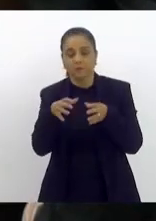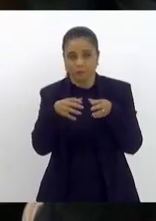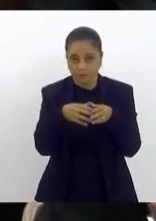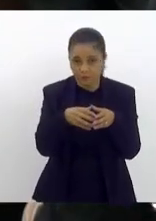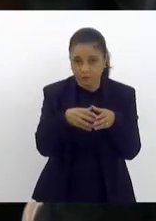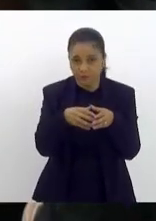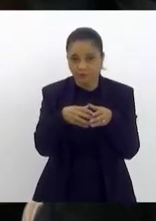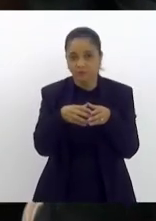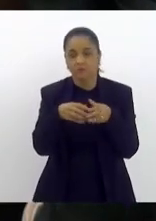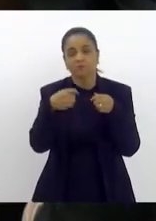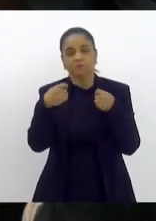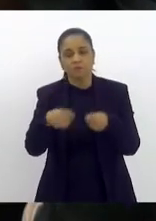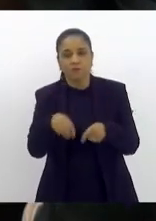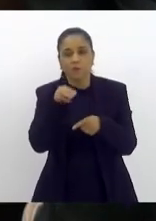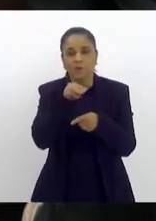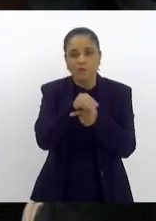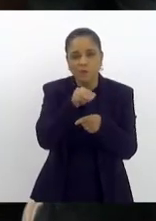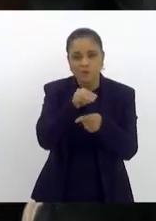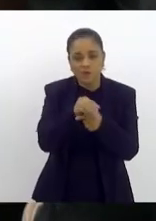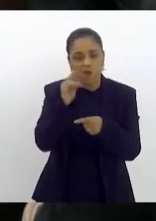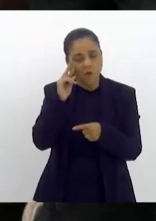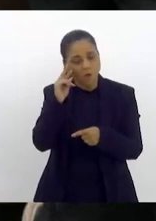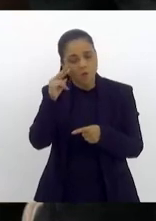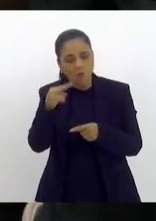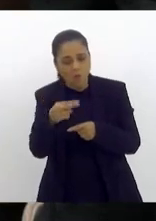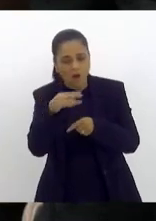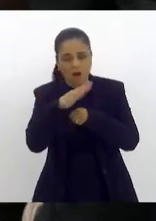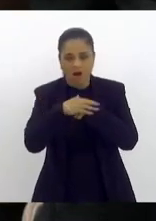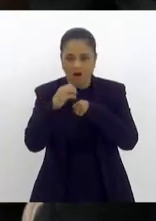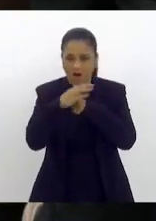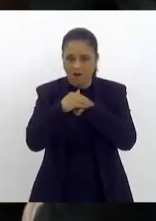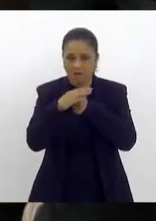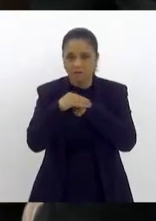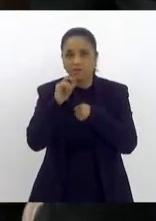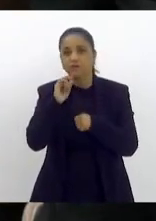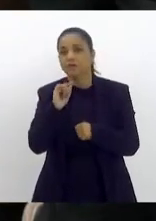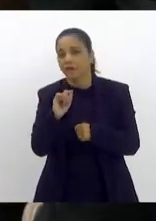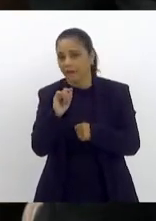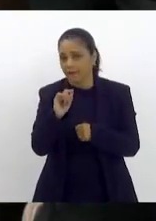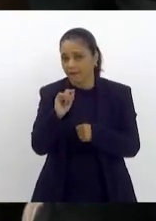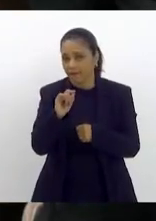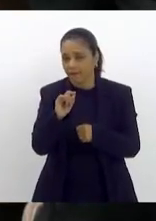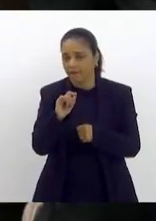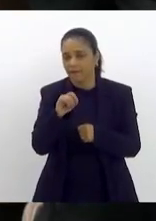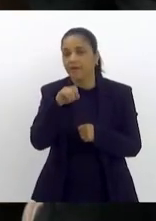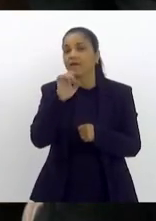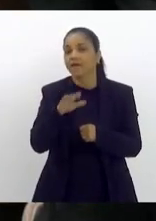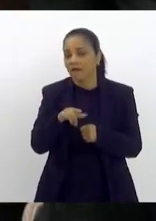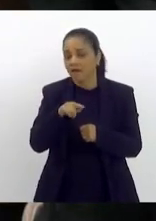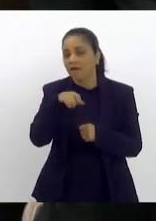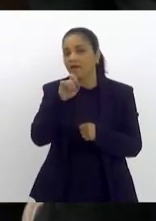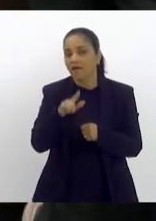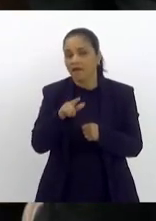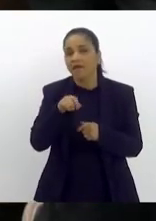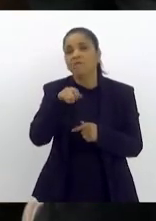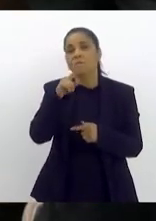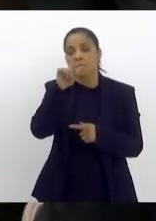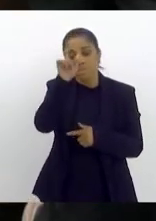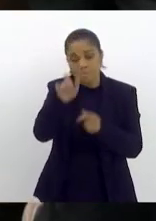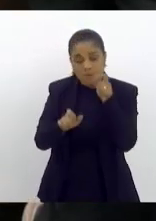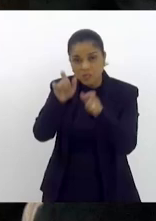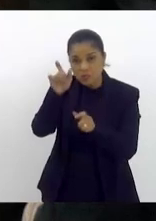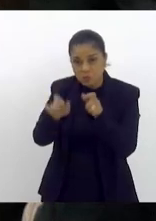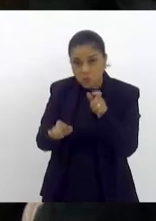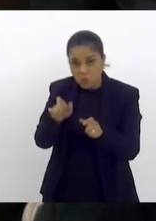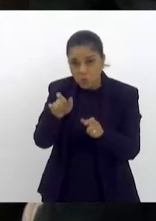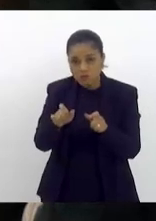gente precisa cuidar e olhar com muito carinho, foram aquelas pessoas que arriscaram suas vidas e vêm arriscando suas vidas